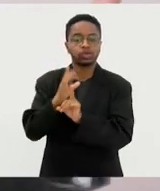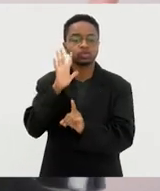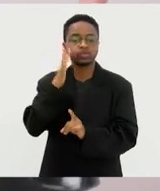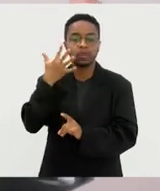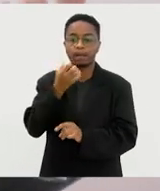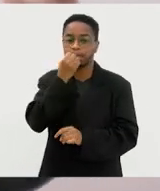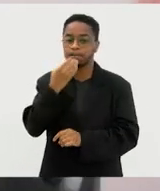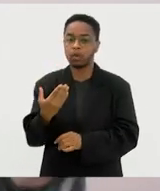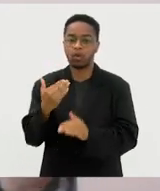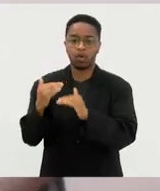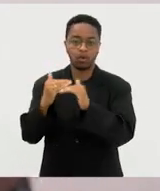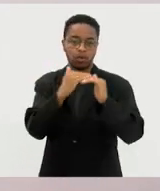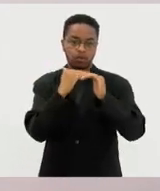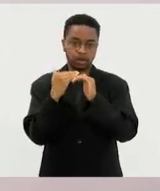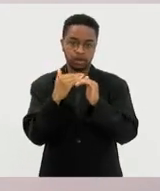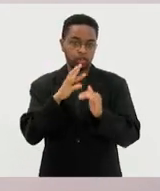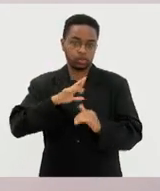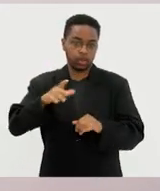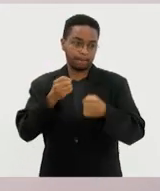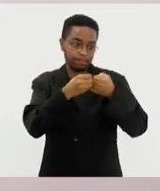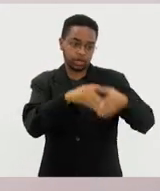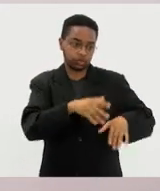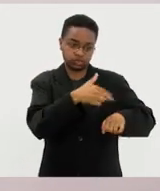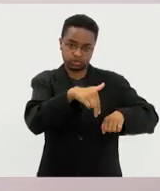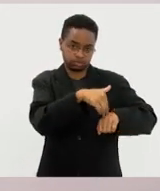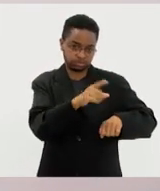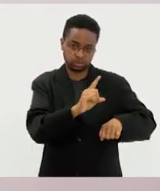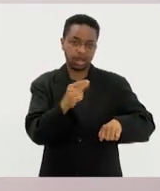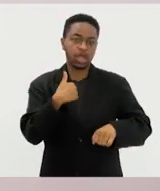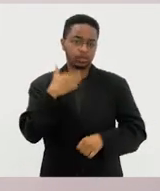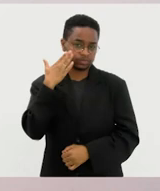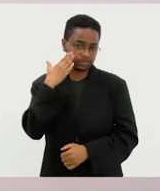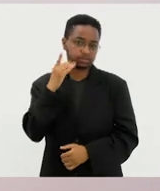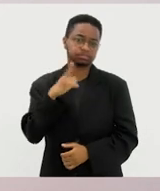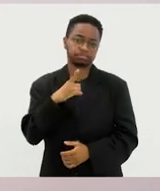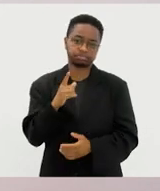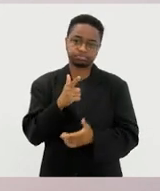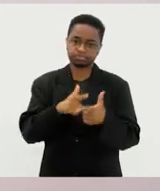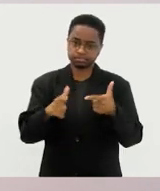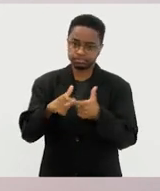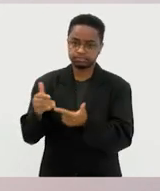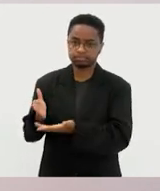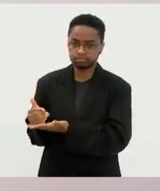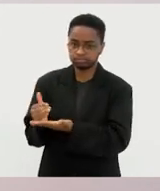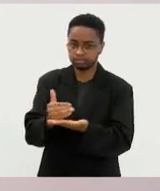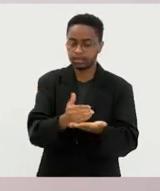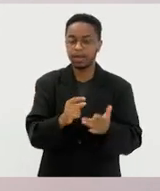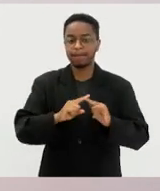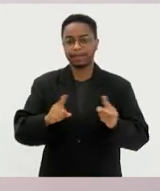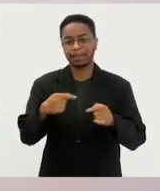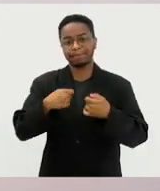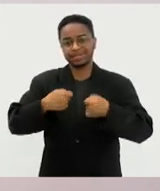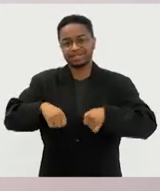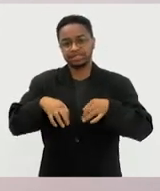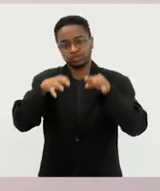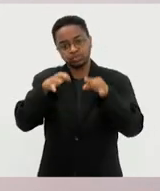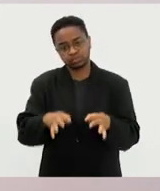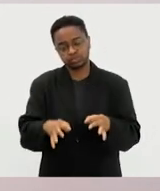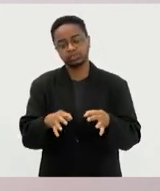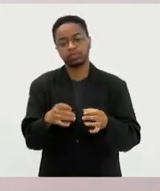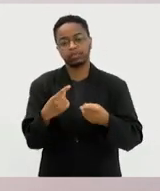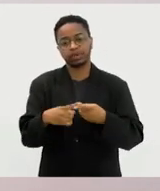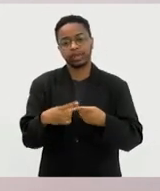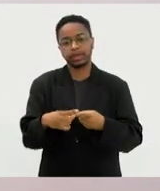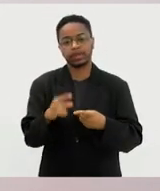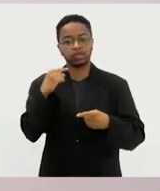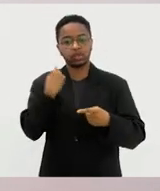querendo ferir a União, porque eu sei que também tem lá seus problemas de arrecadação, mas, assim, tem que ser em termos mais justos. Porque a